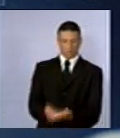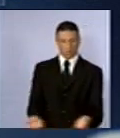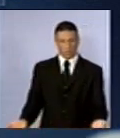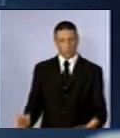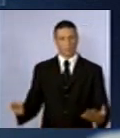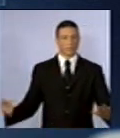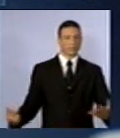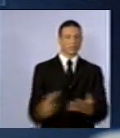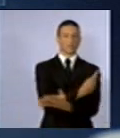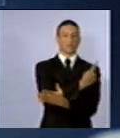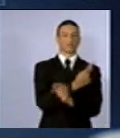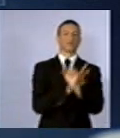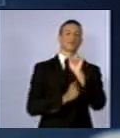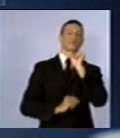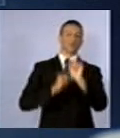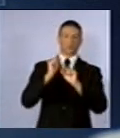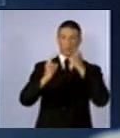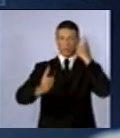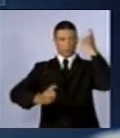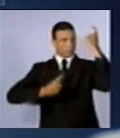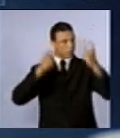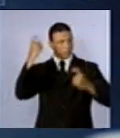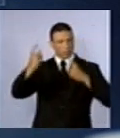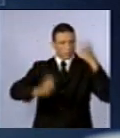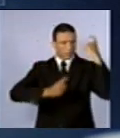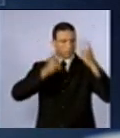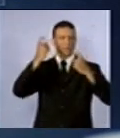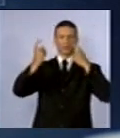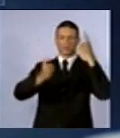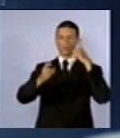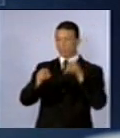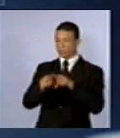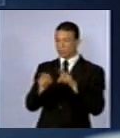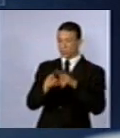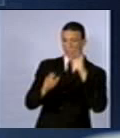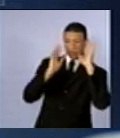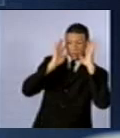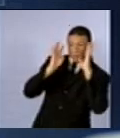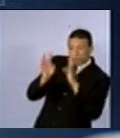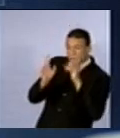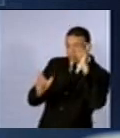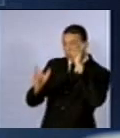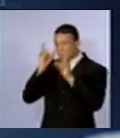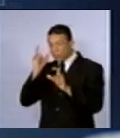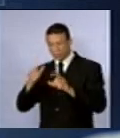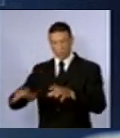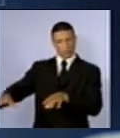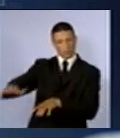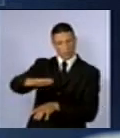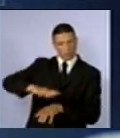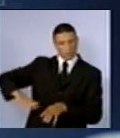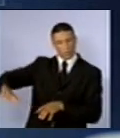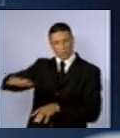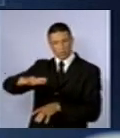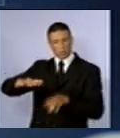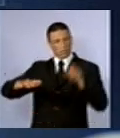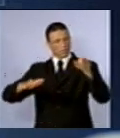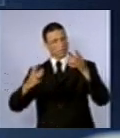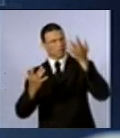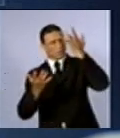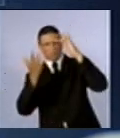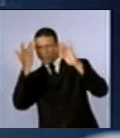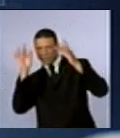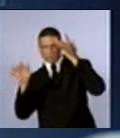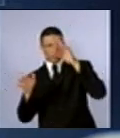que, em função de preocupações e diversos interesses envolvidos, do desconhecimento do fenômeno,